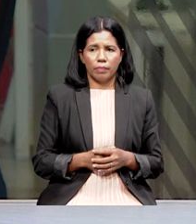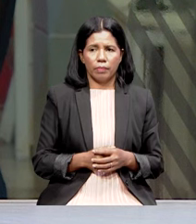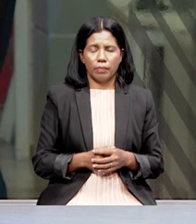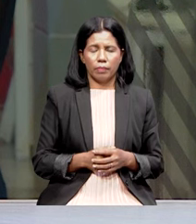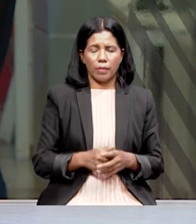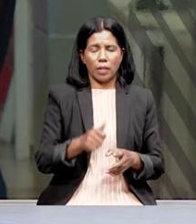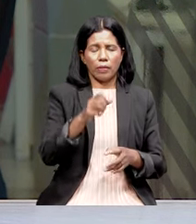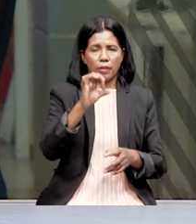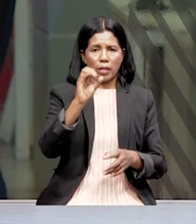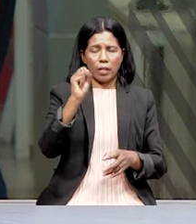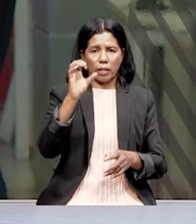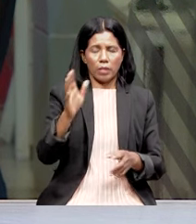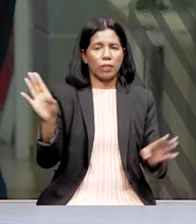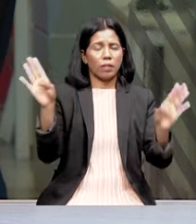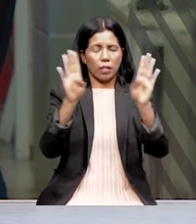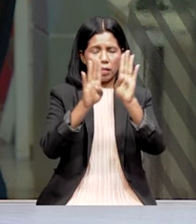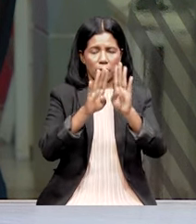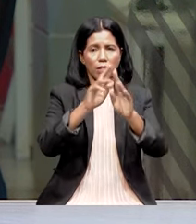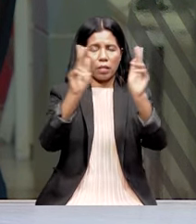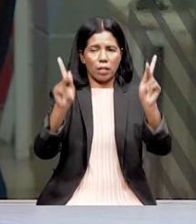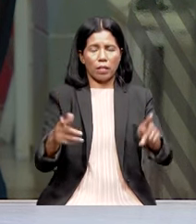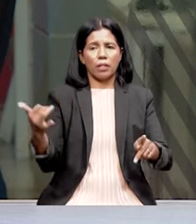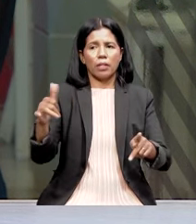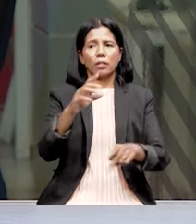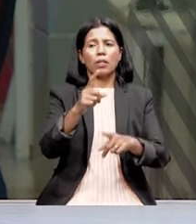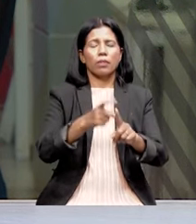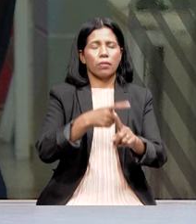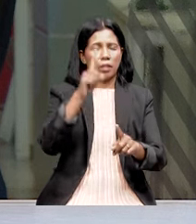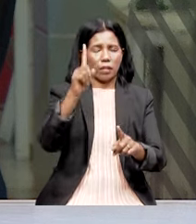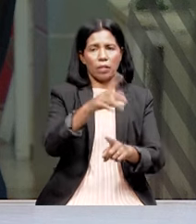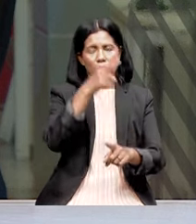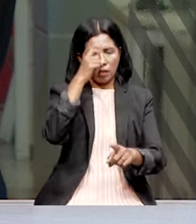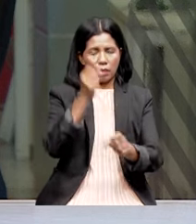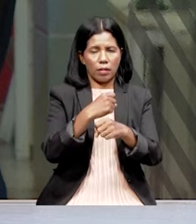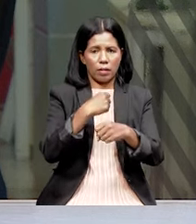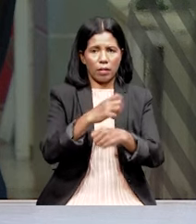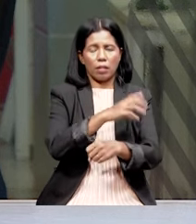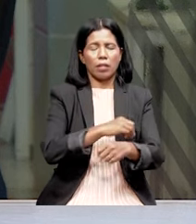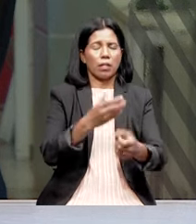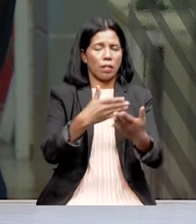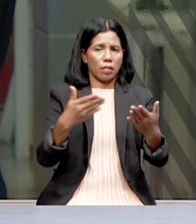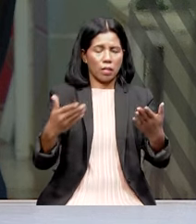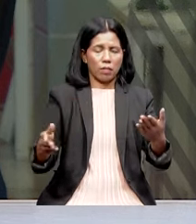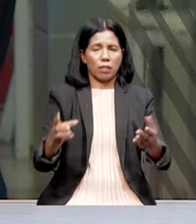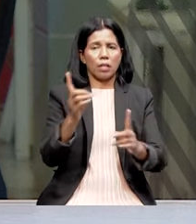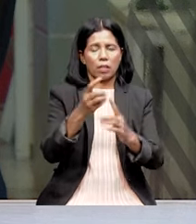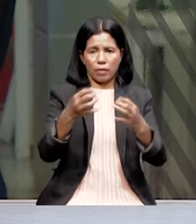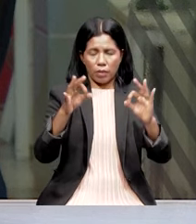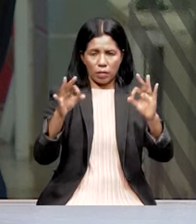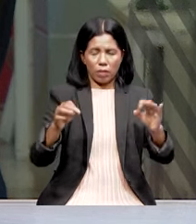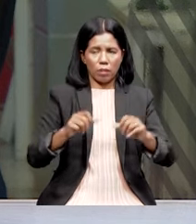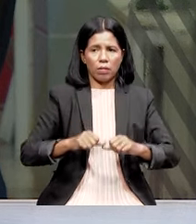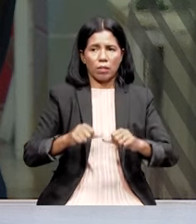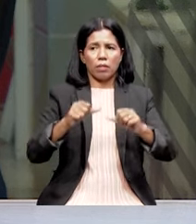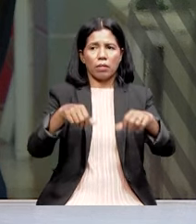Ai face a forçação o ditaca provisório lousa seara durante fulanida, tamba halo falsificação ba sessão na belio prazo, o de